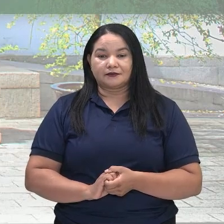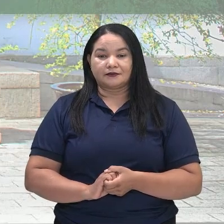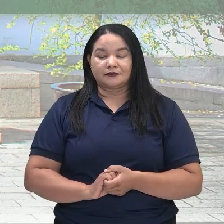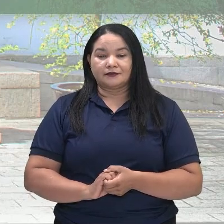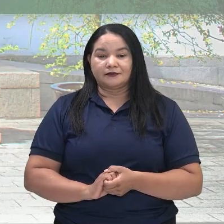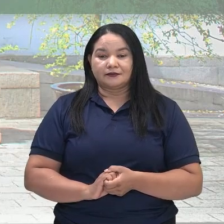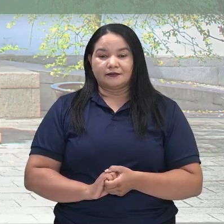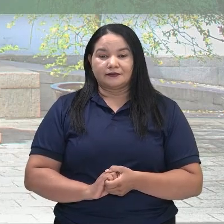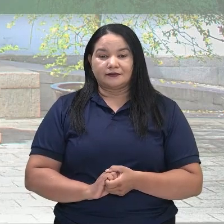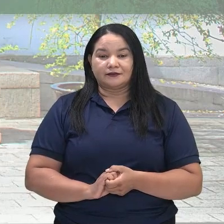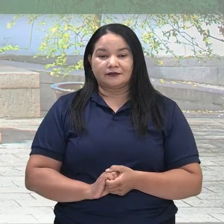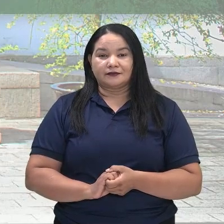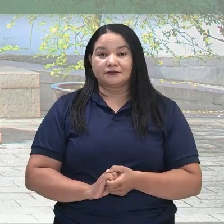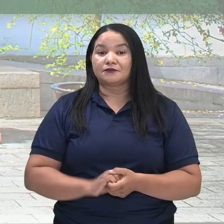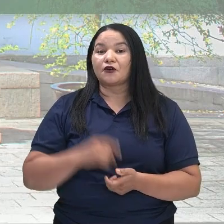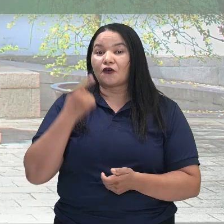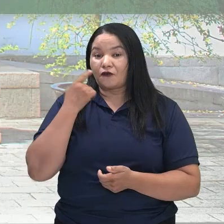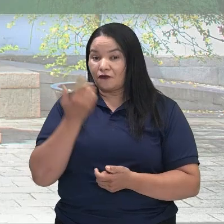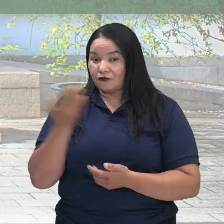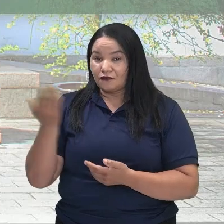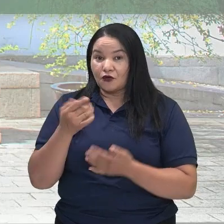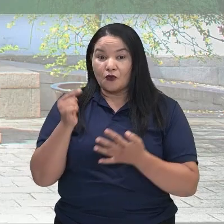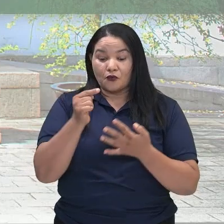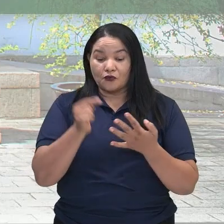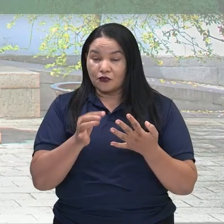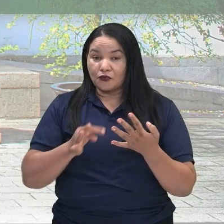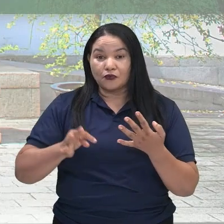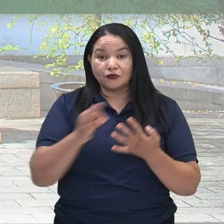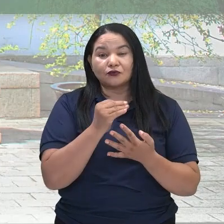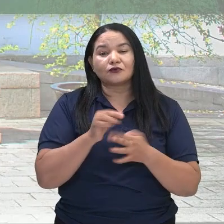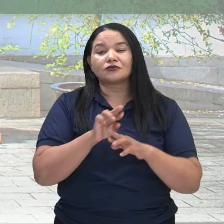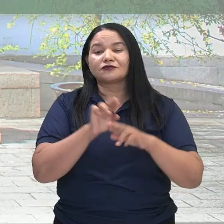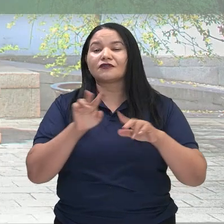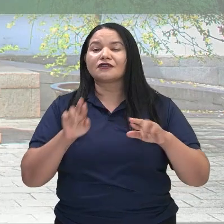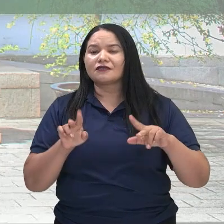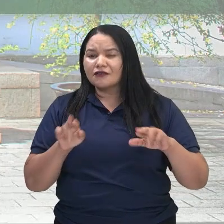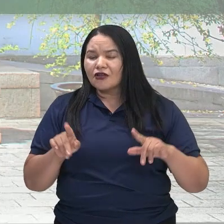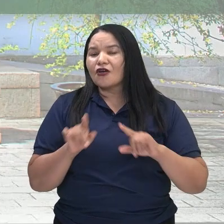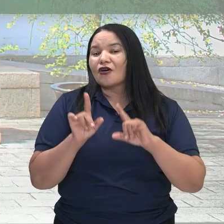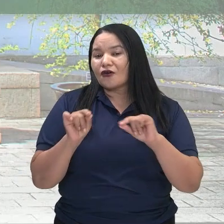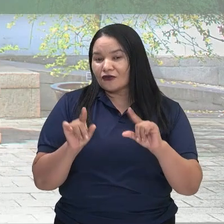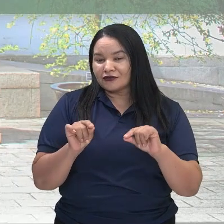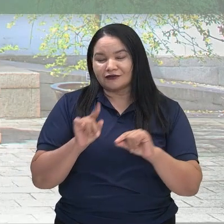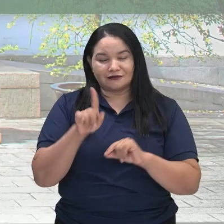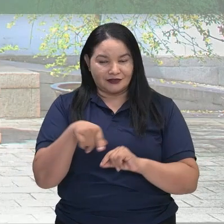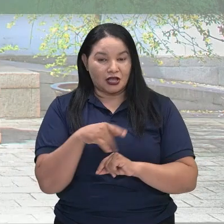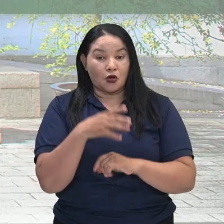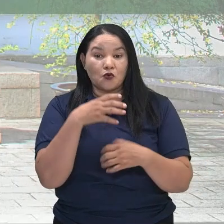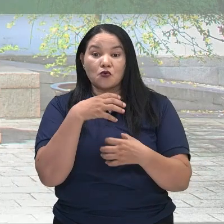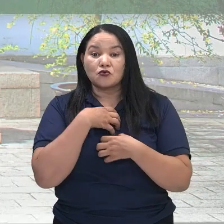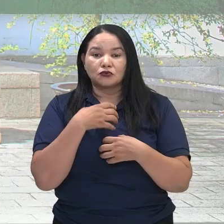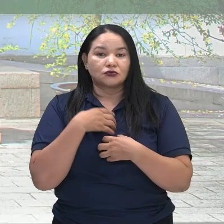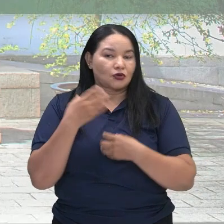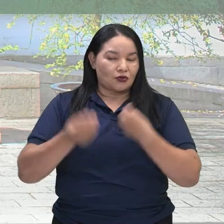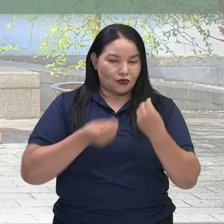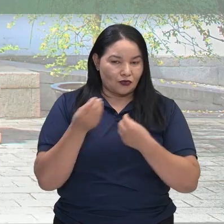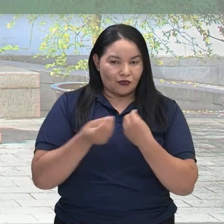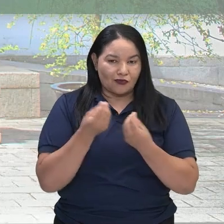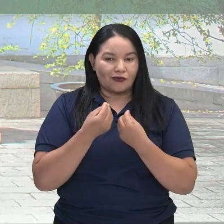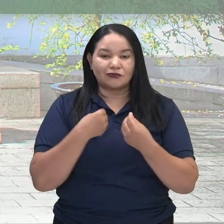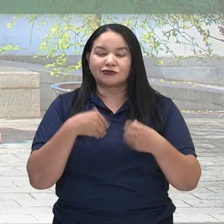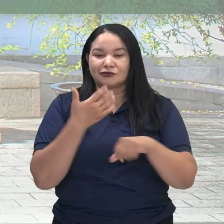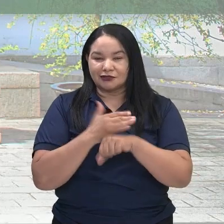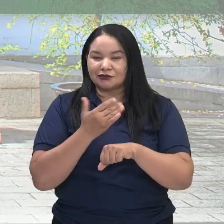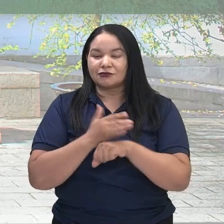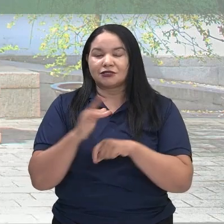e o estilo Tai Chi Chuan. Lembrando que o que diferencia esses estilos, professora? A forma como ele é executado,